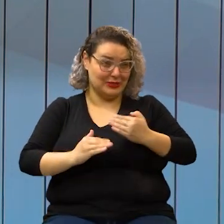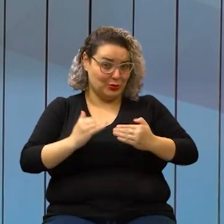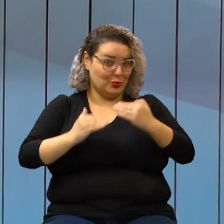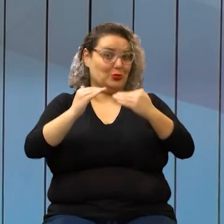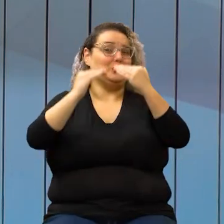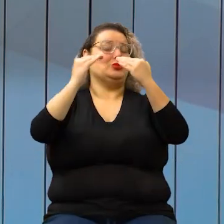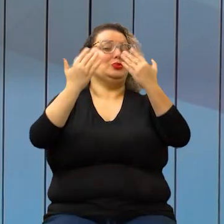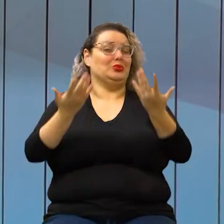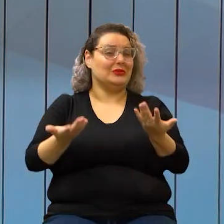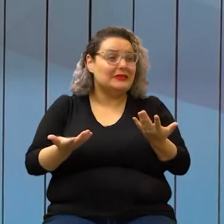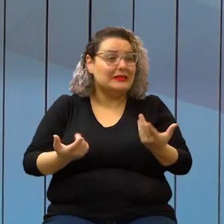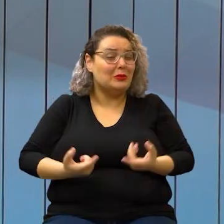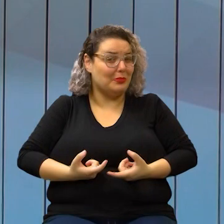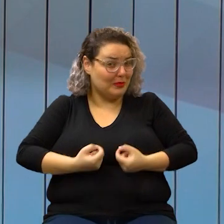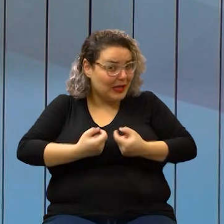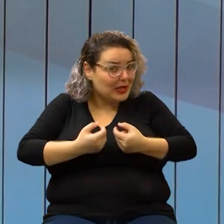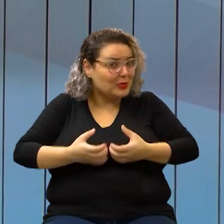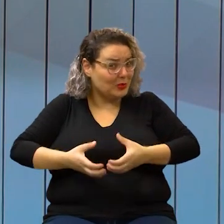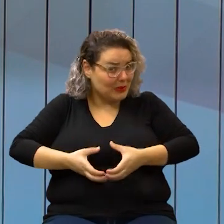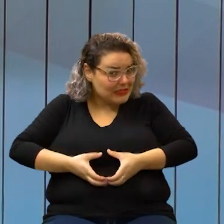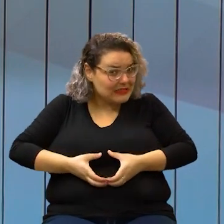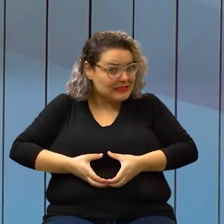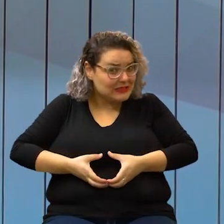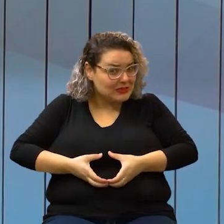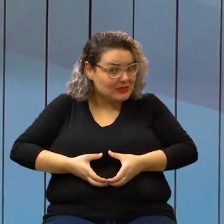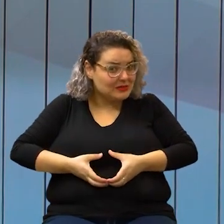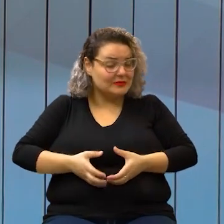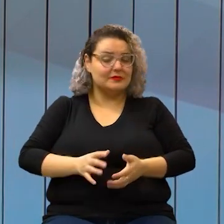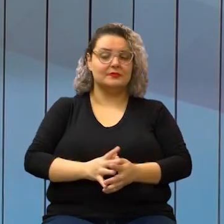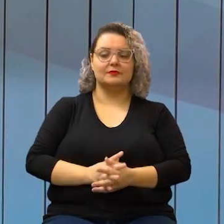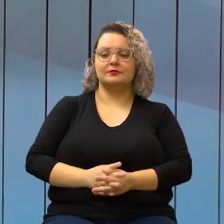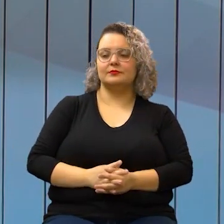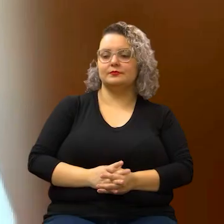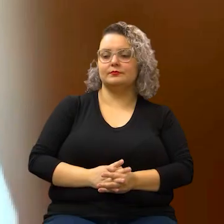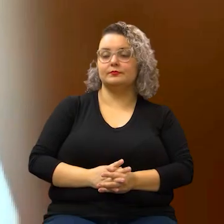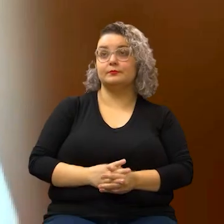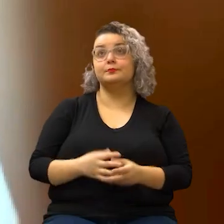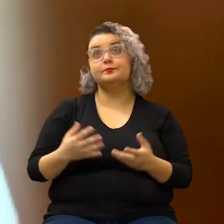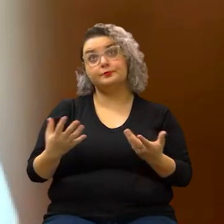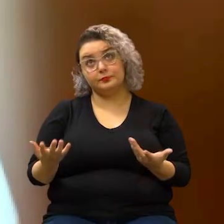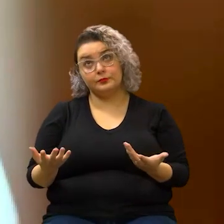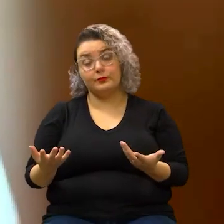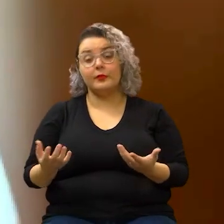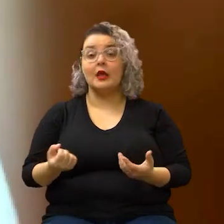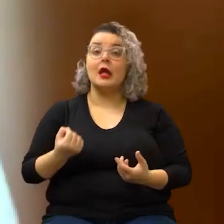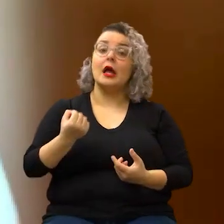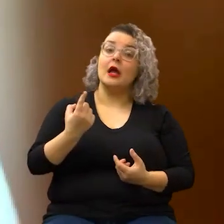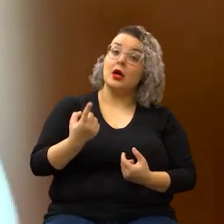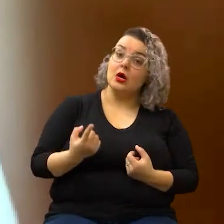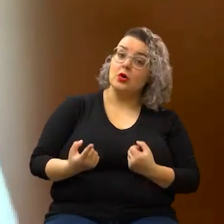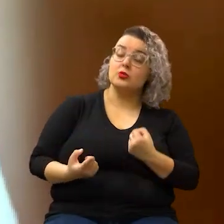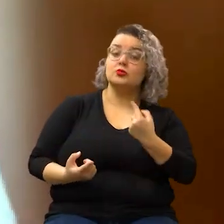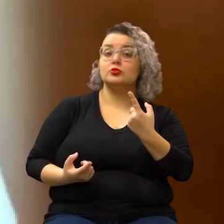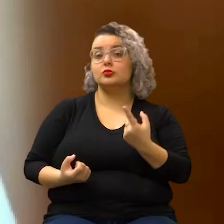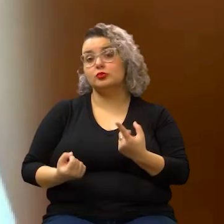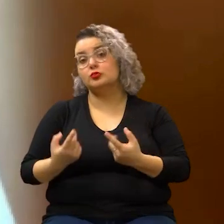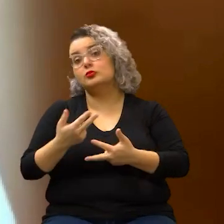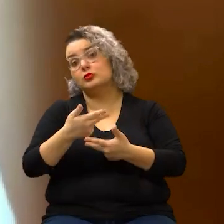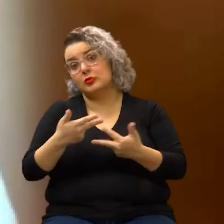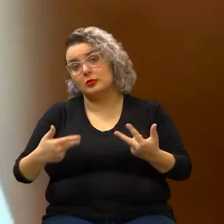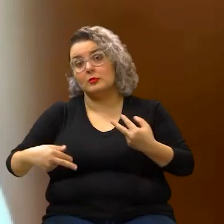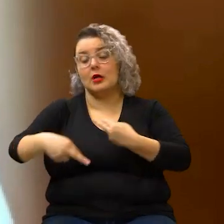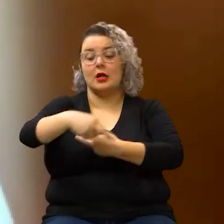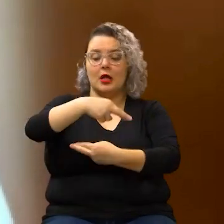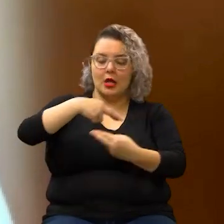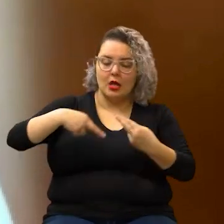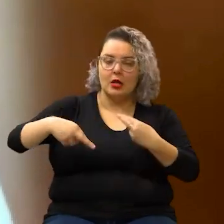bactéria possa evoluir para um câncer de estômago? Isso. Então, alguns